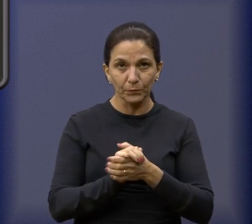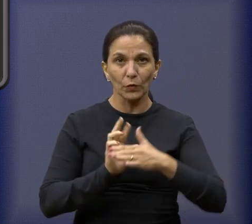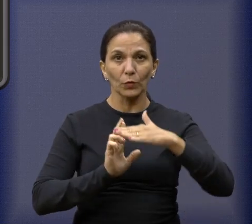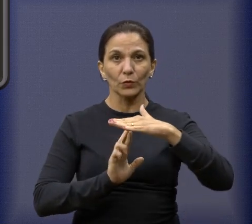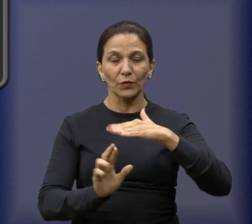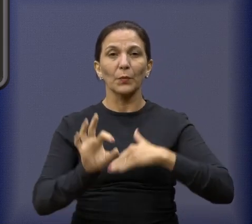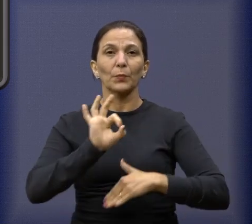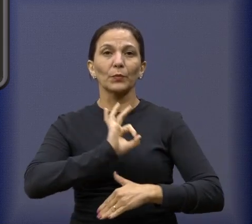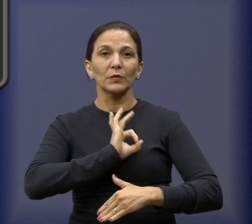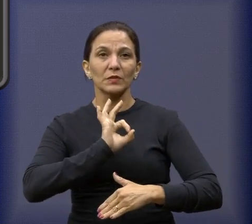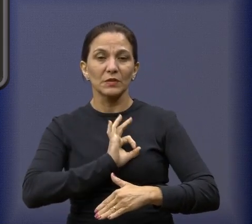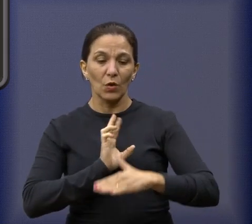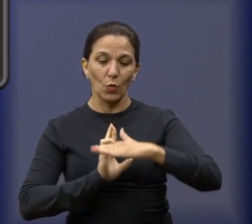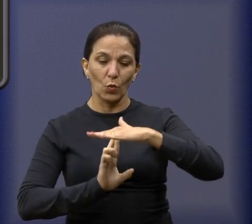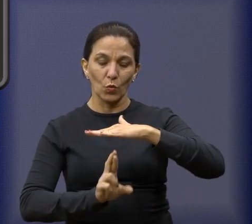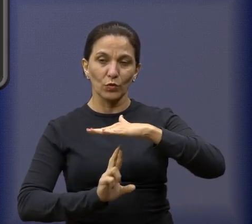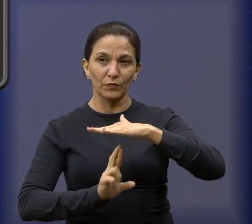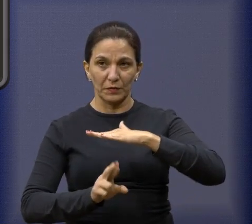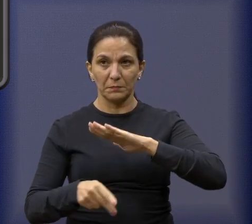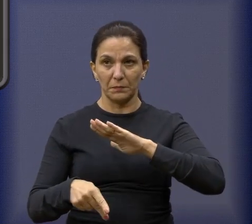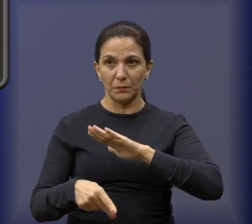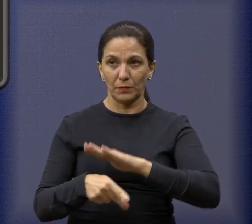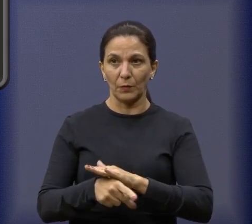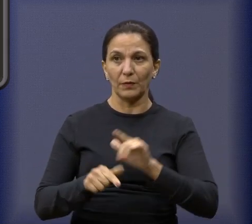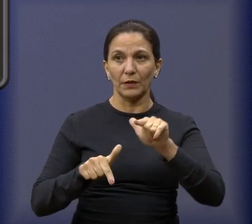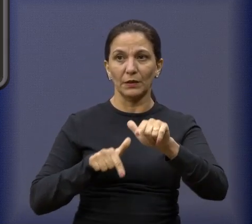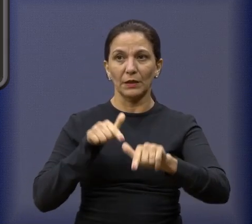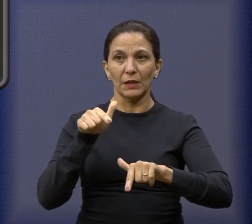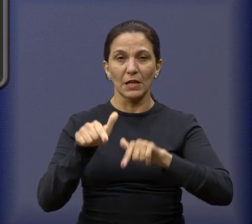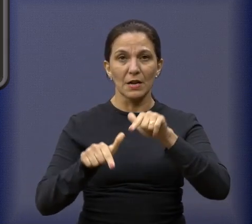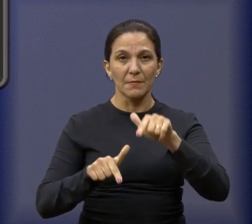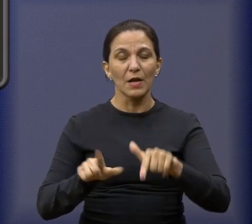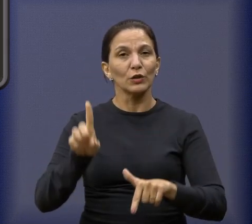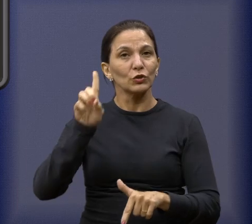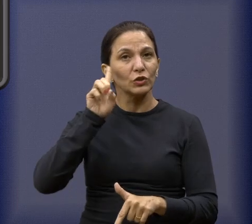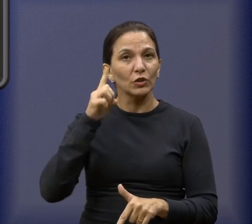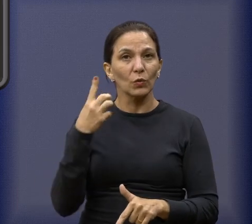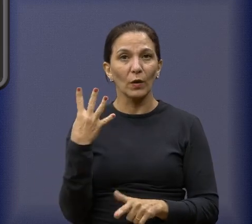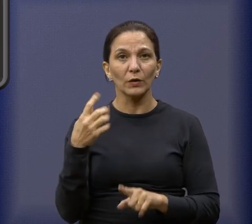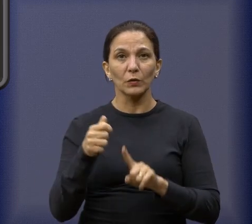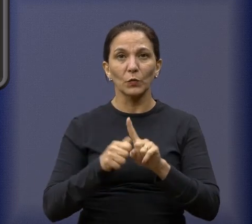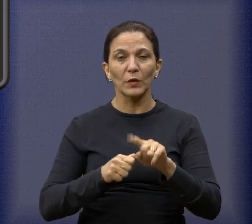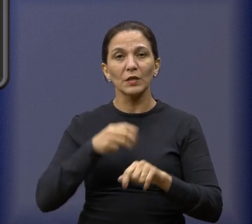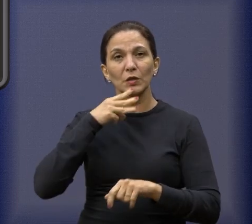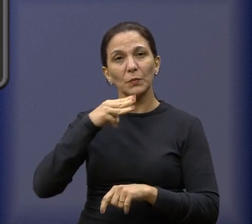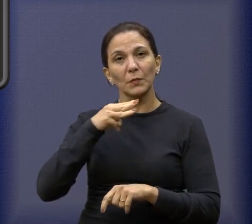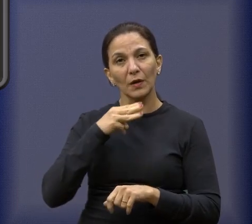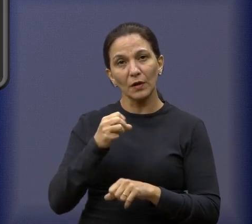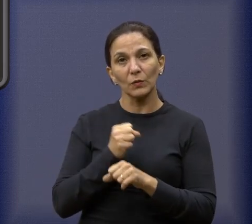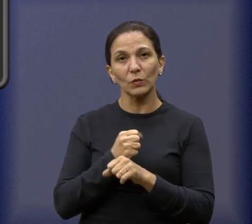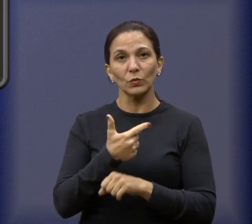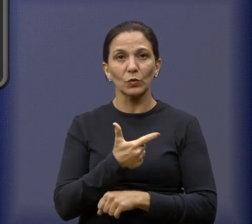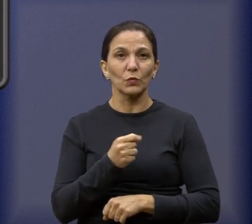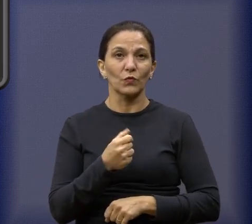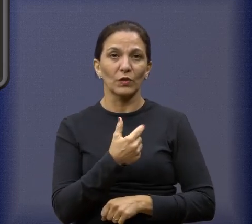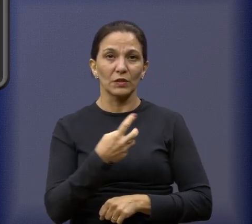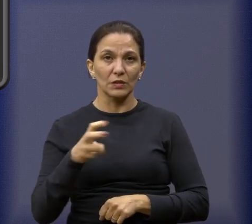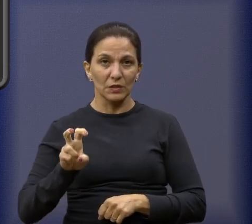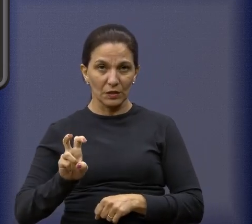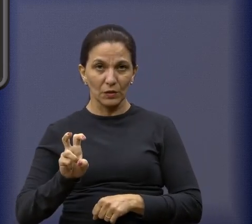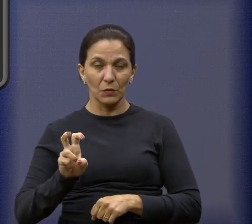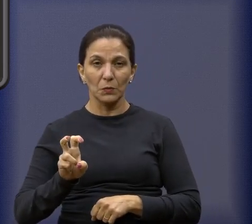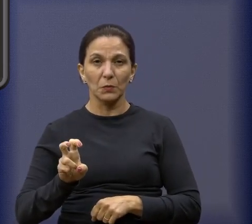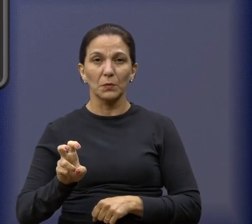3º Batalhão aqui da Polícia Rodoviária, pelo notável trabalho realizado no dia 14 de março deste ano. Um dos homenageados